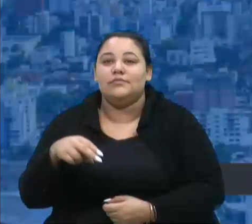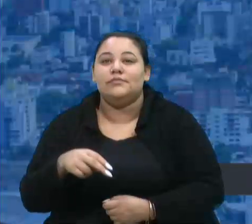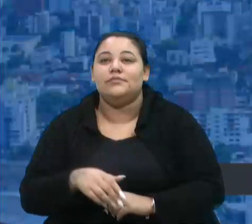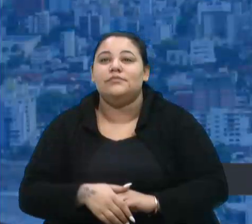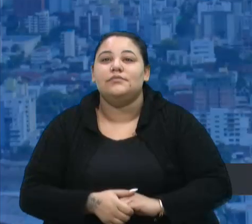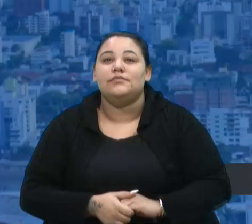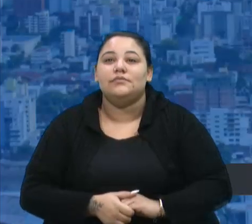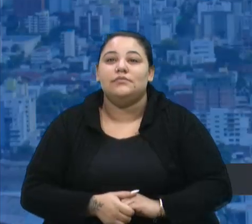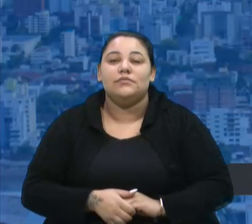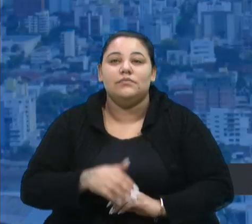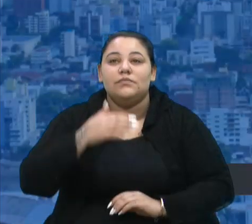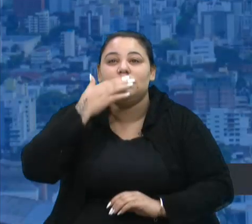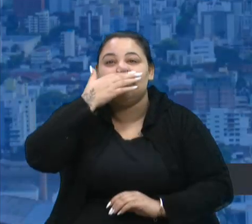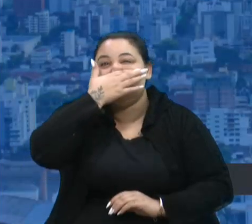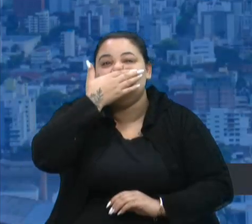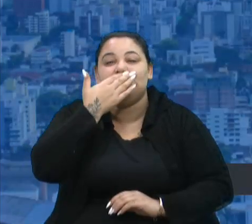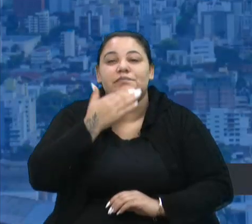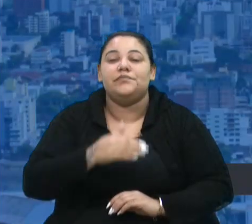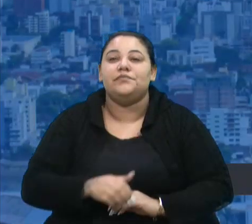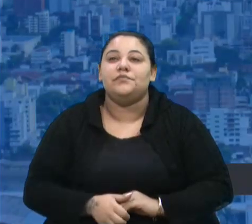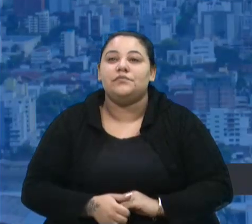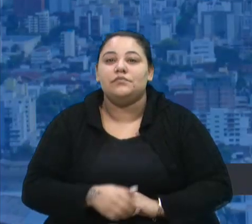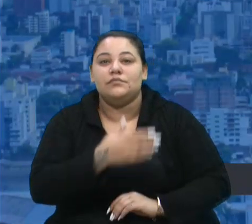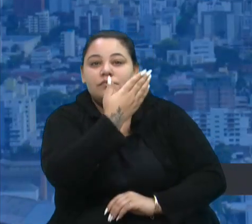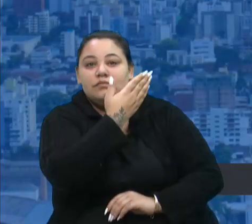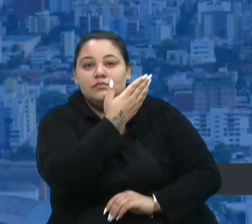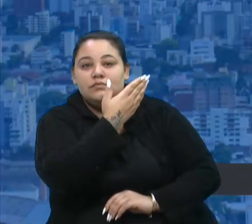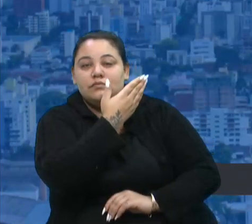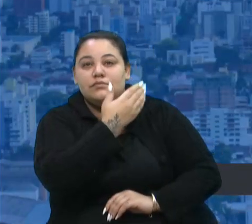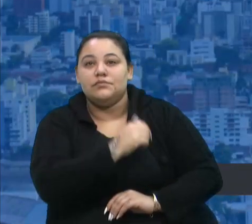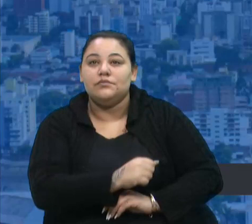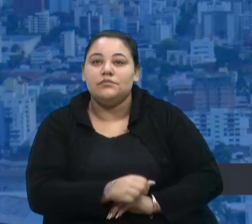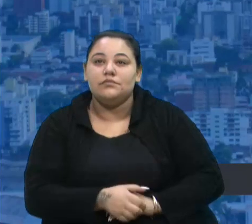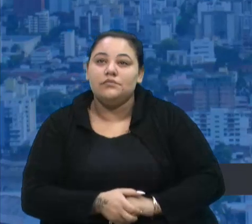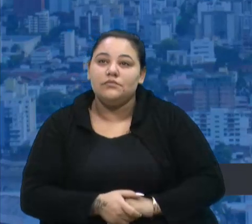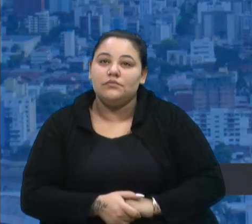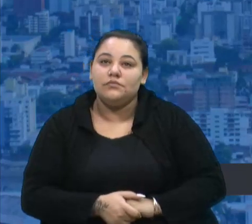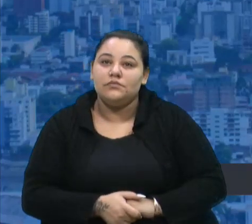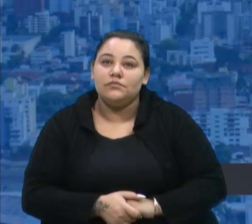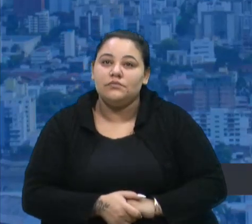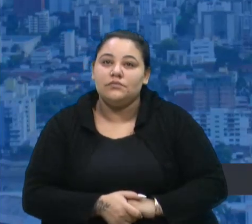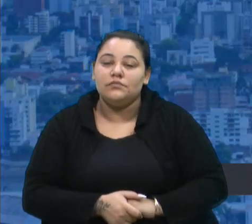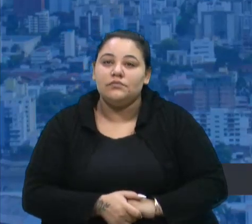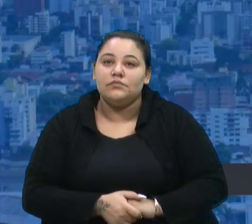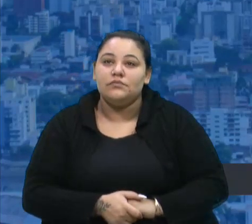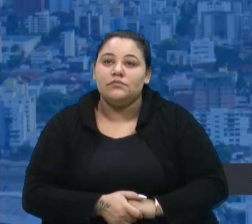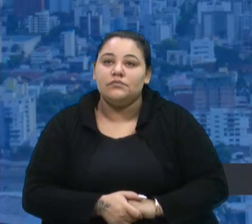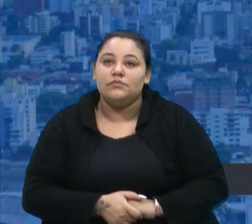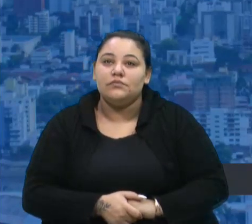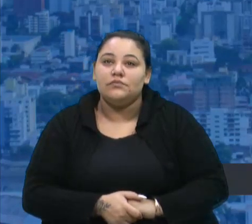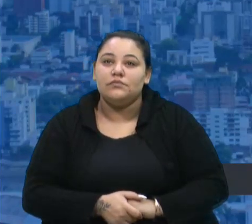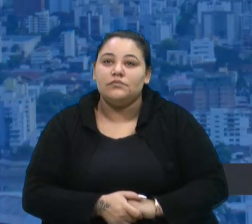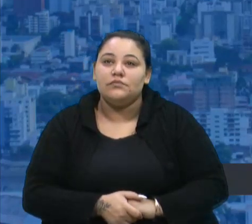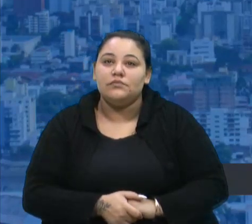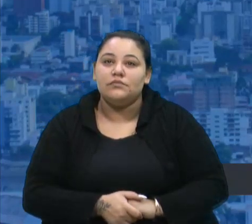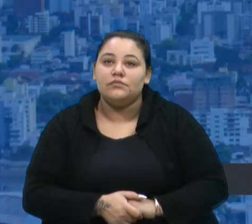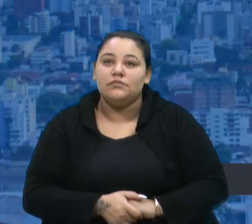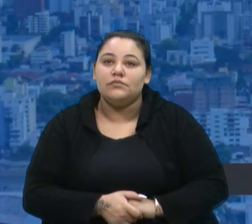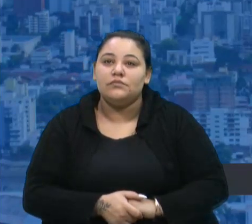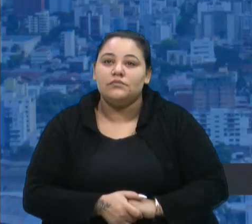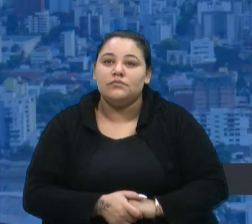Kennel, aí da Zona Norte, está chegando quase um dos primeiros que mais